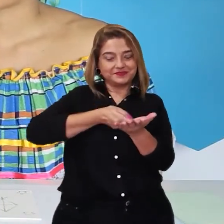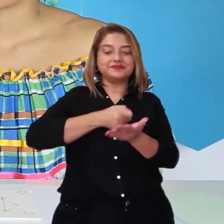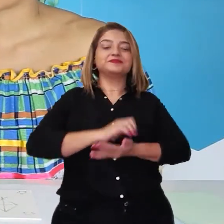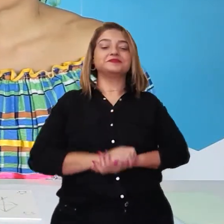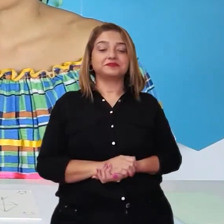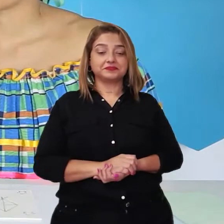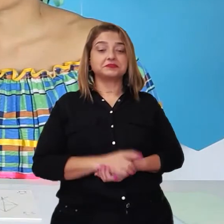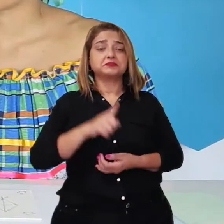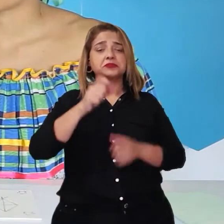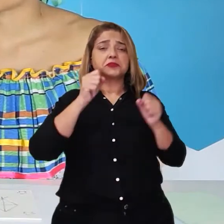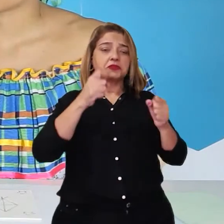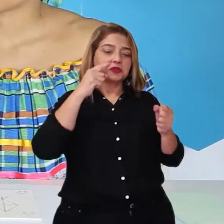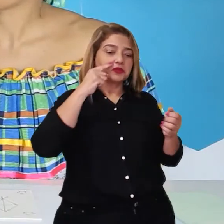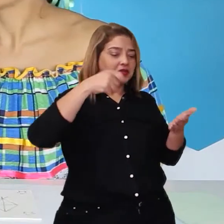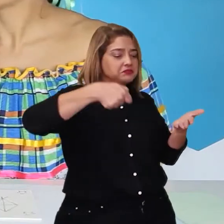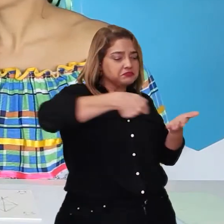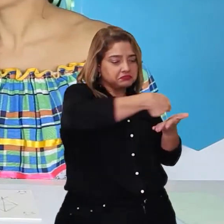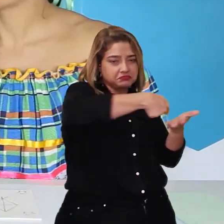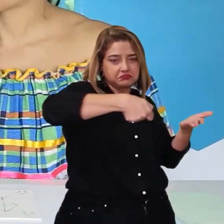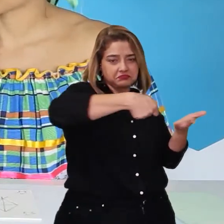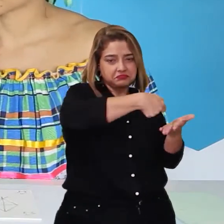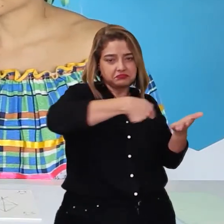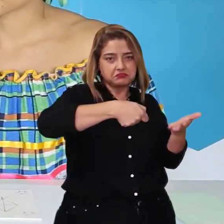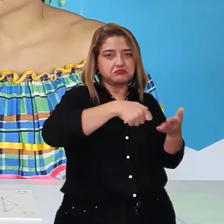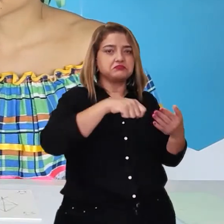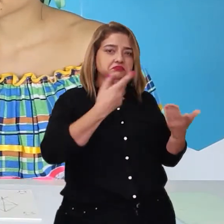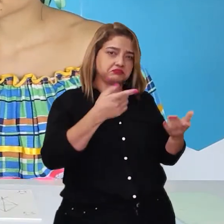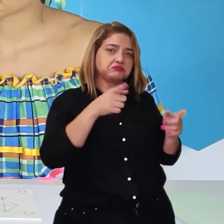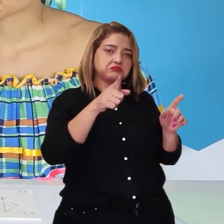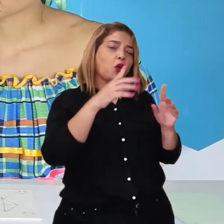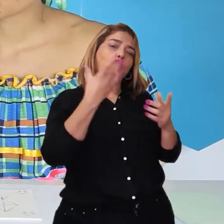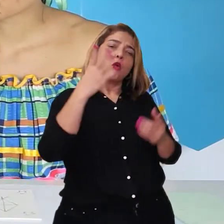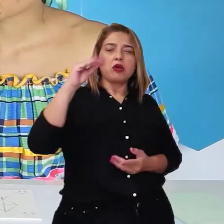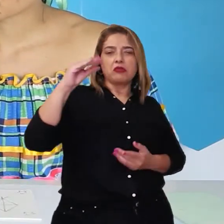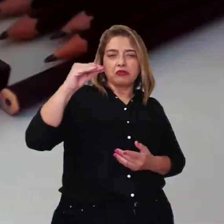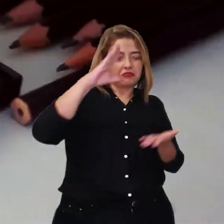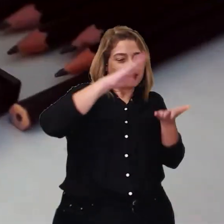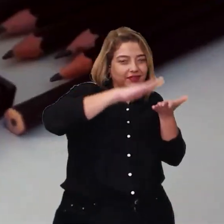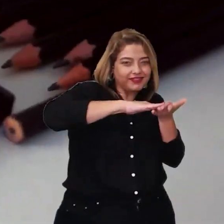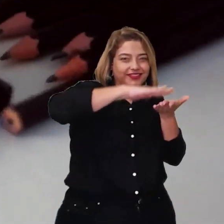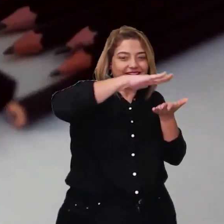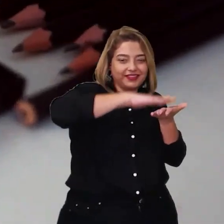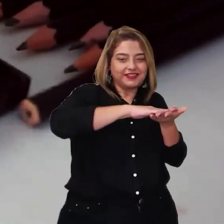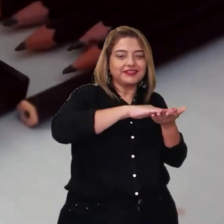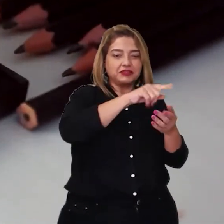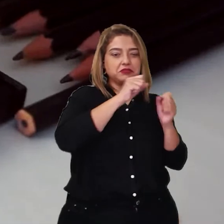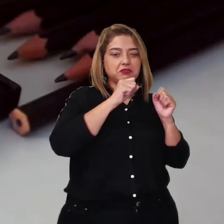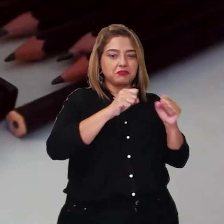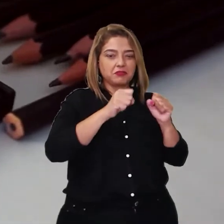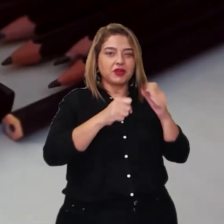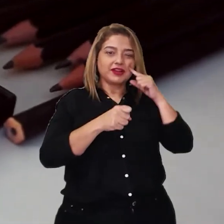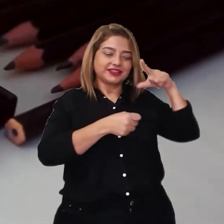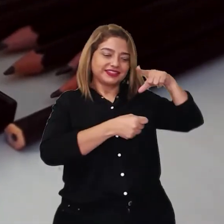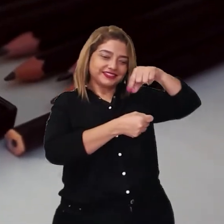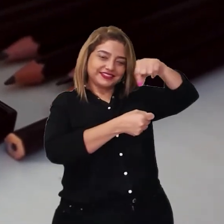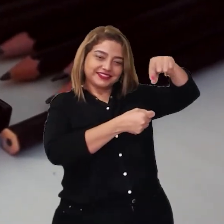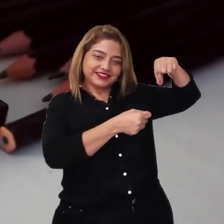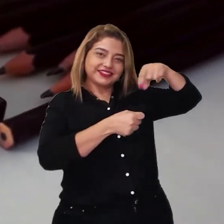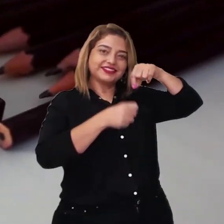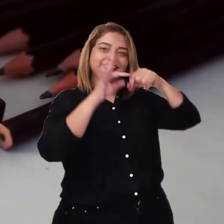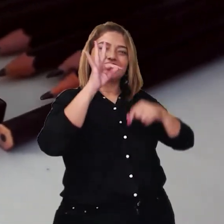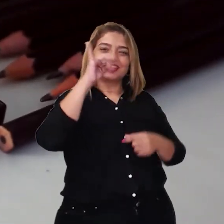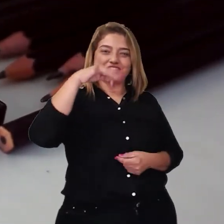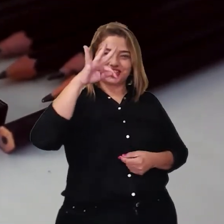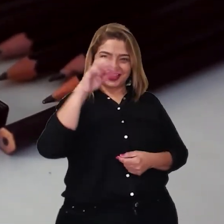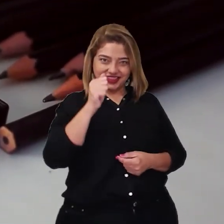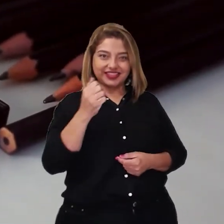Você pode melar uma esponjinha ou um rolinho desse na própria esponjinha, né? É, na própria